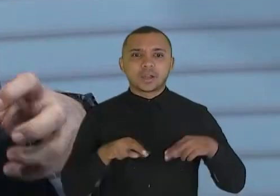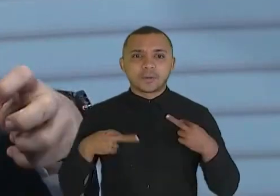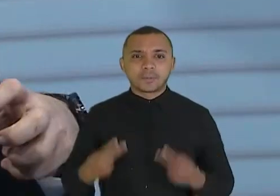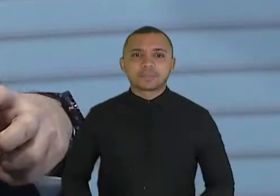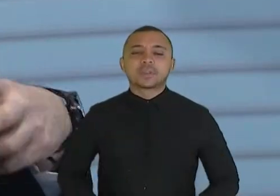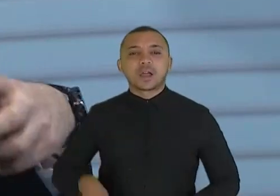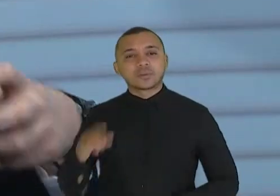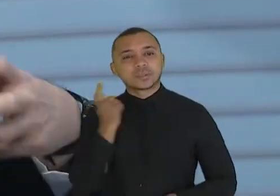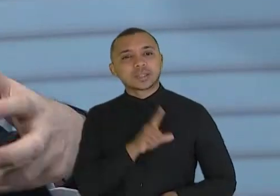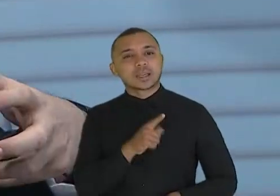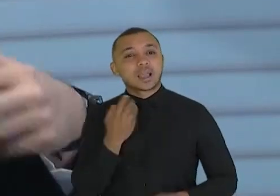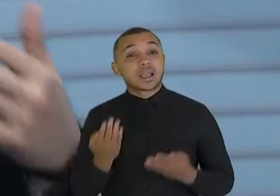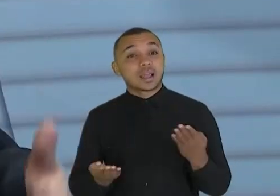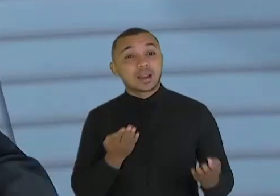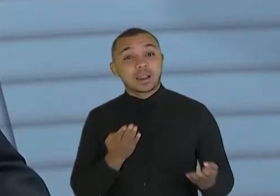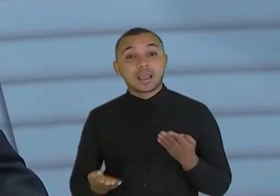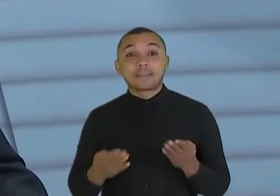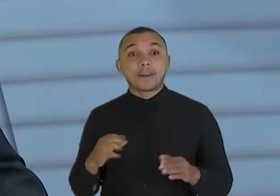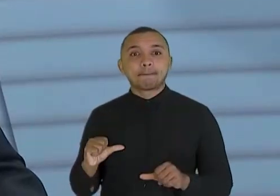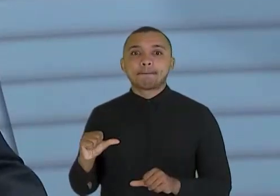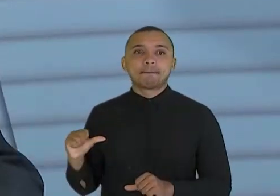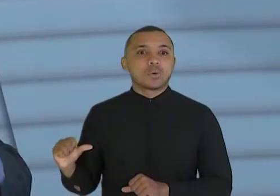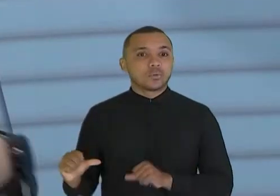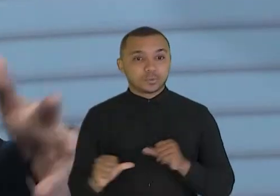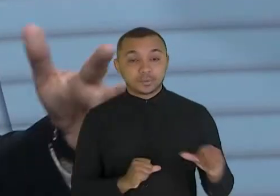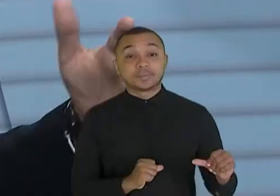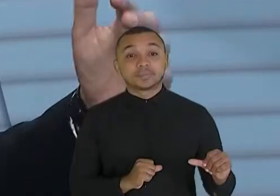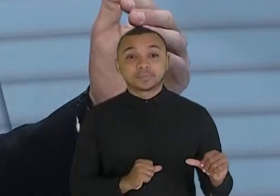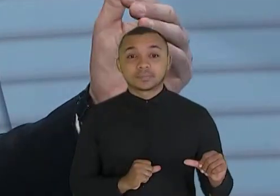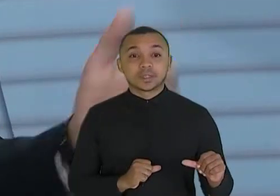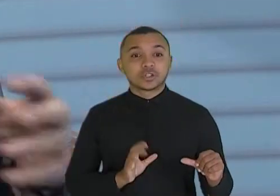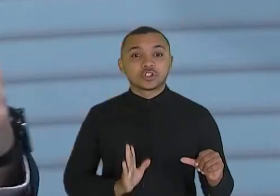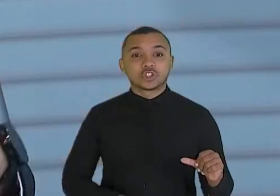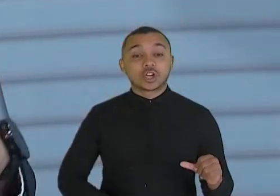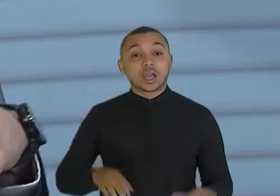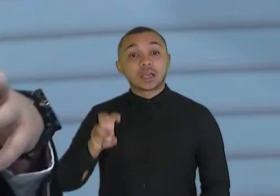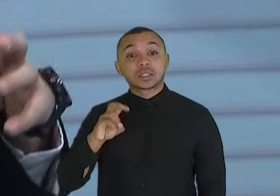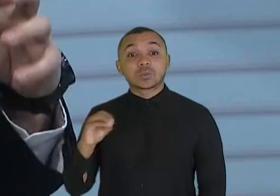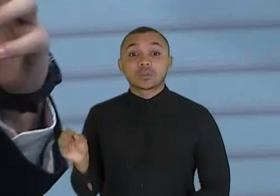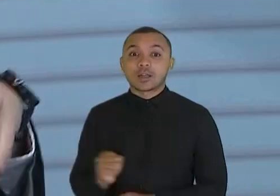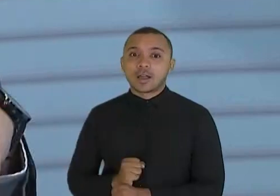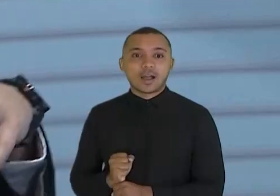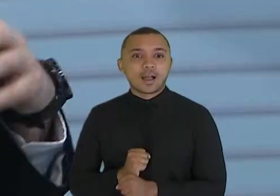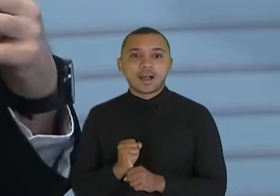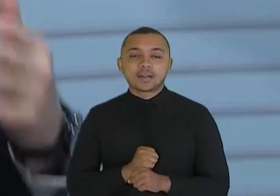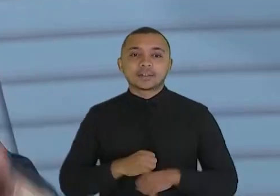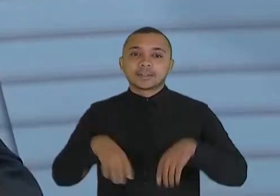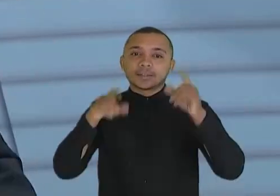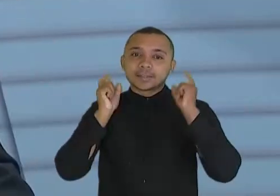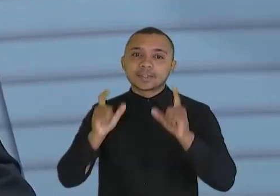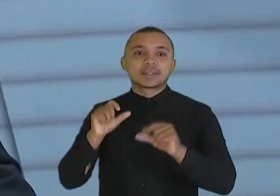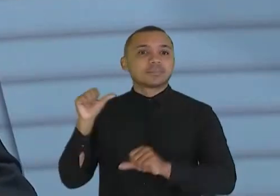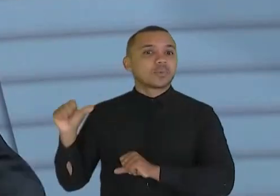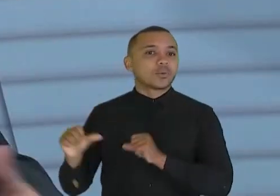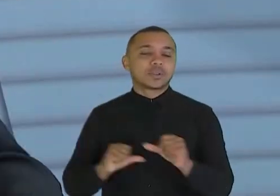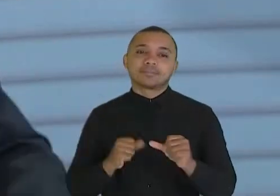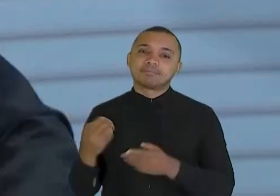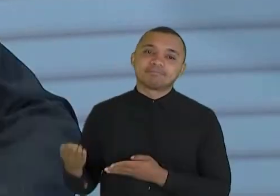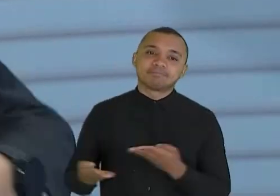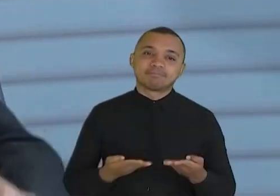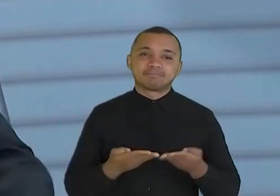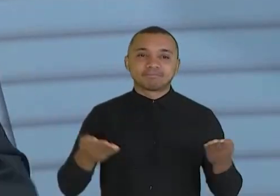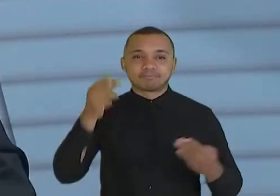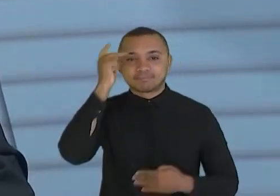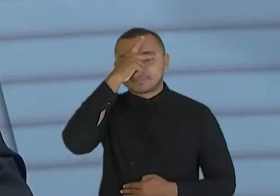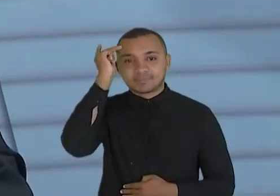que sustenta, é o sustentáculo dela de transformação. Então, ou seja, mais de 50 anos que busca, sim, essa transformação, esse cuidado, né, com as pessoas,